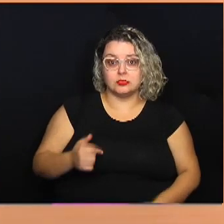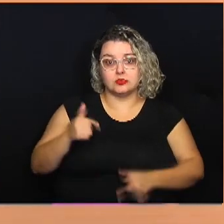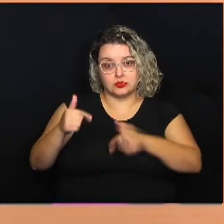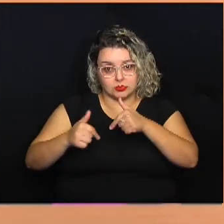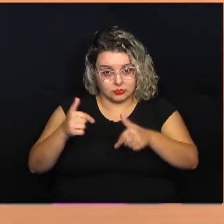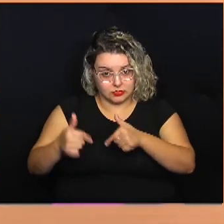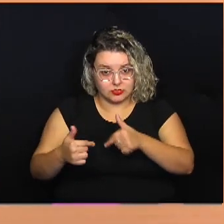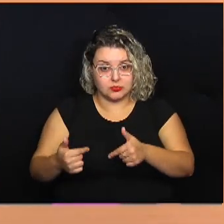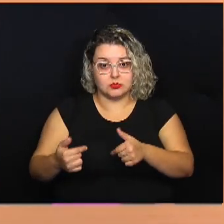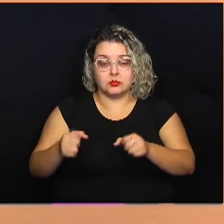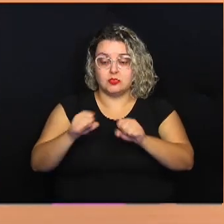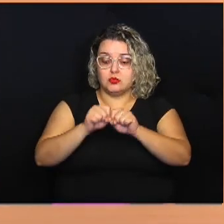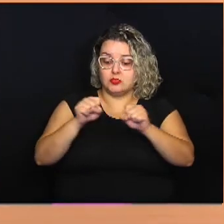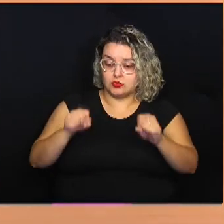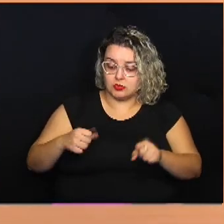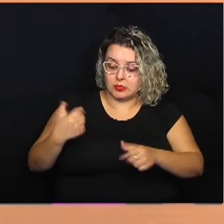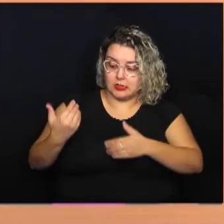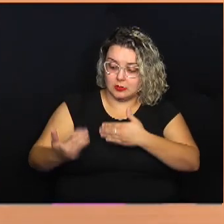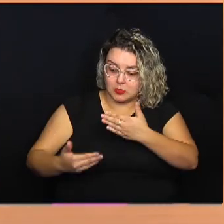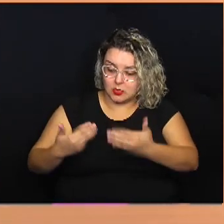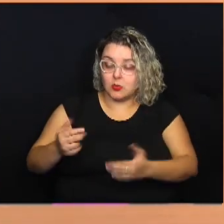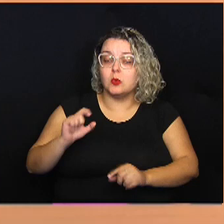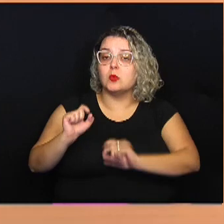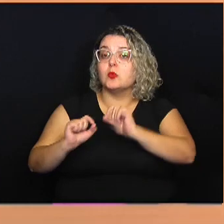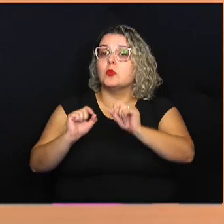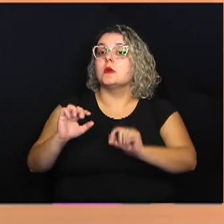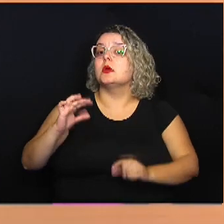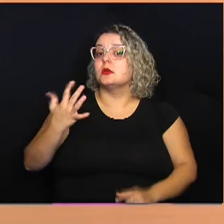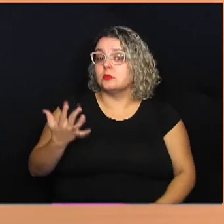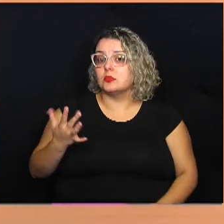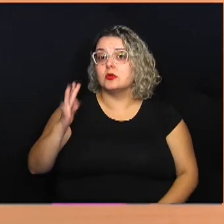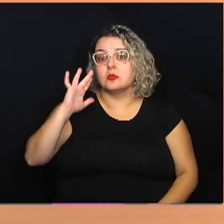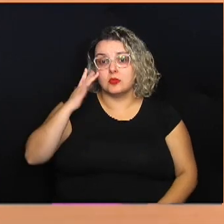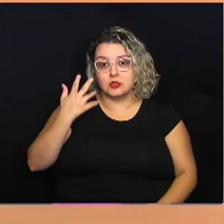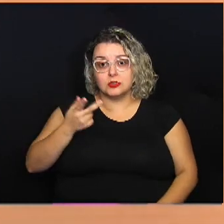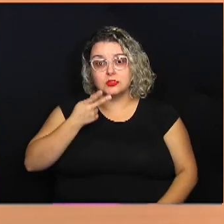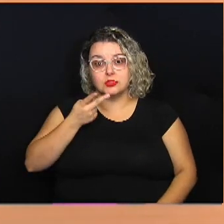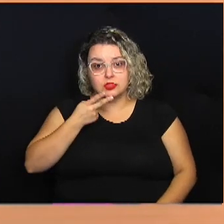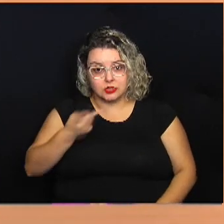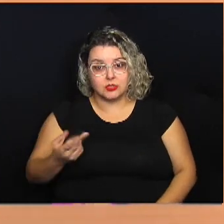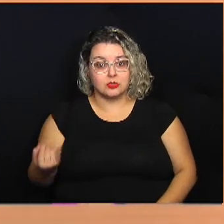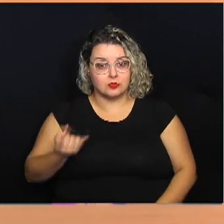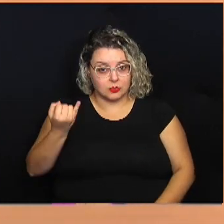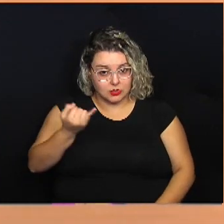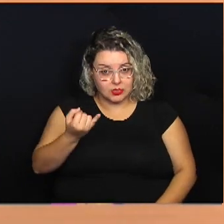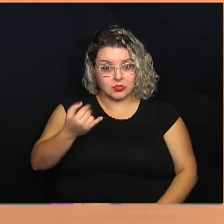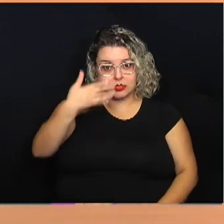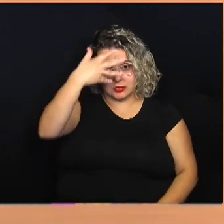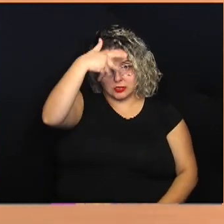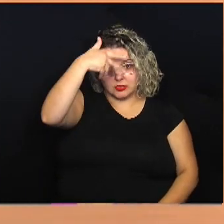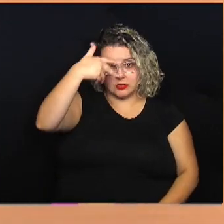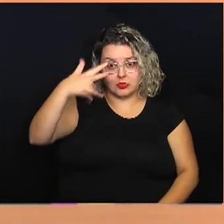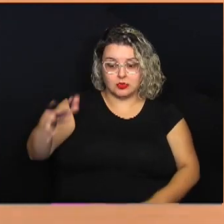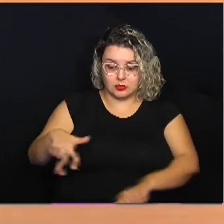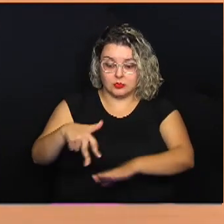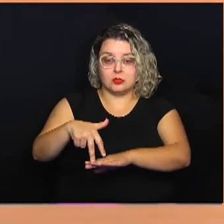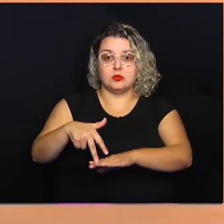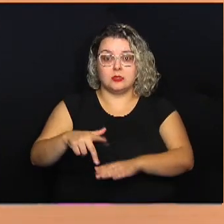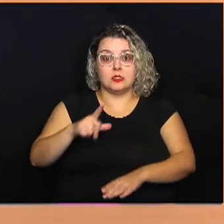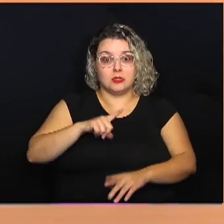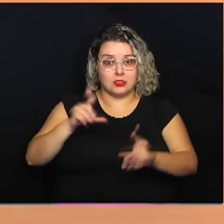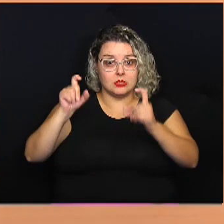a sistematização do que é esse fenômeno. Eu achei interessante a fala do vereador Rodrigo da Farmadic, que colocou que ele tem uma certa dificuldade